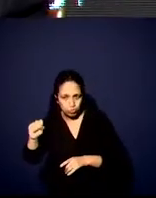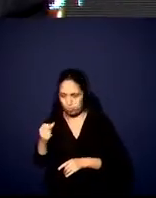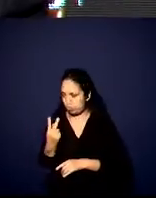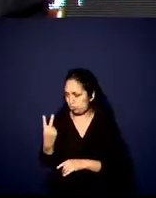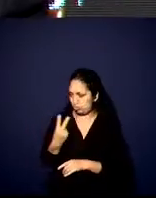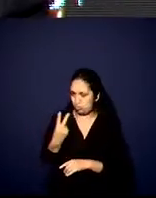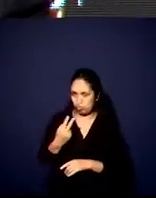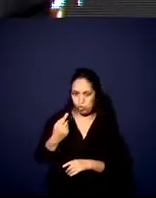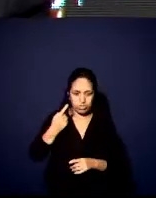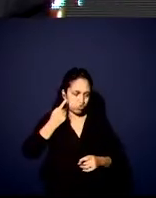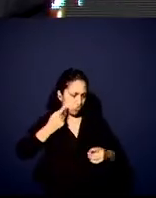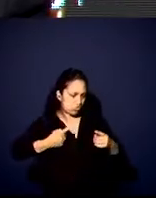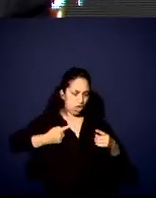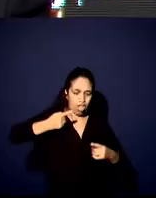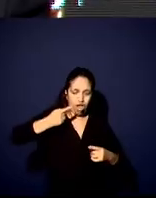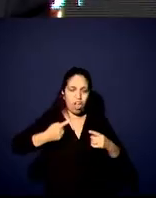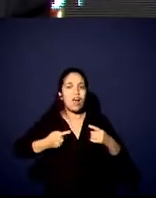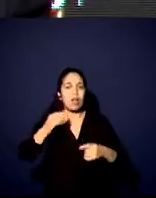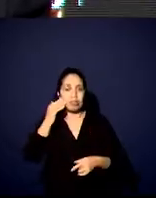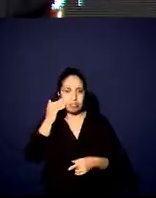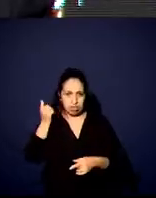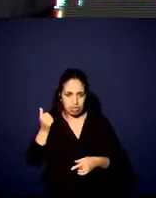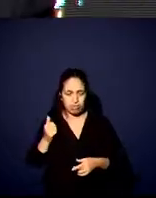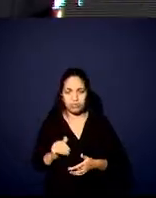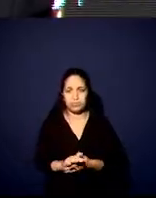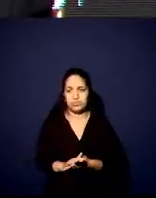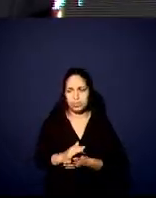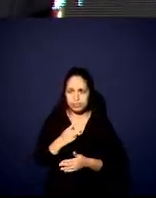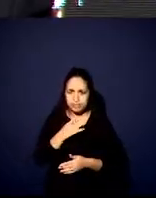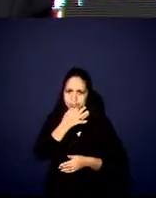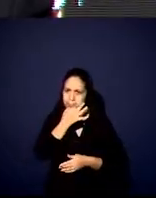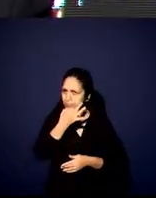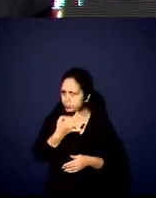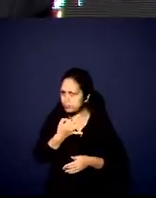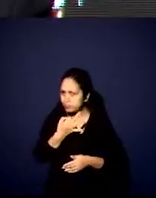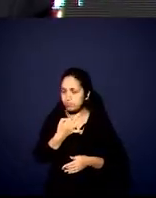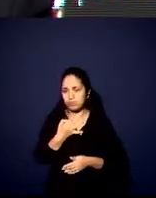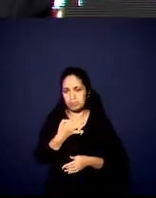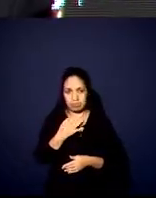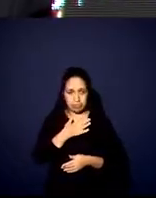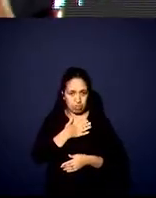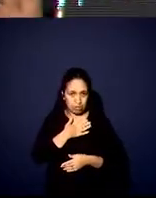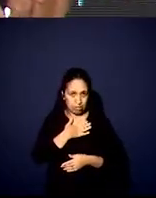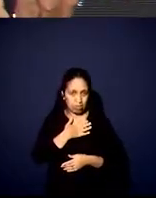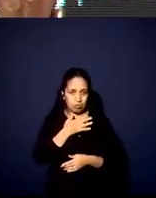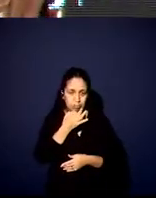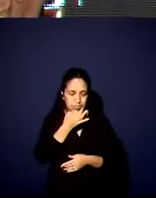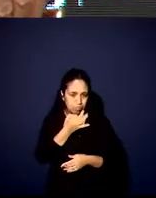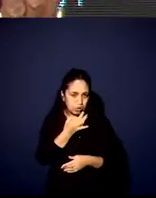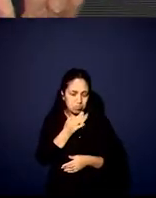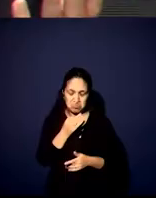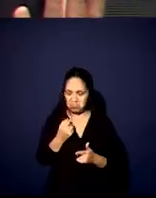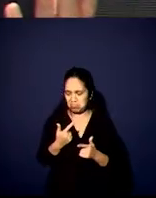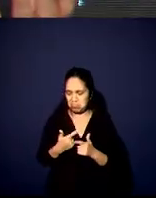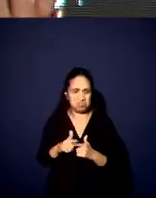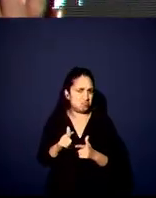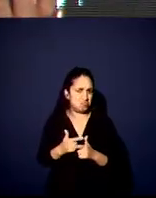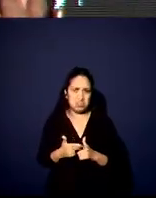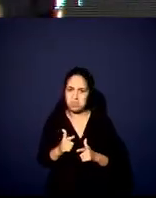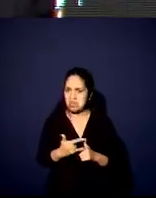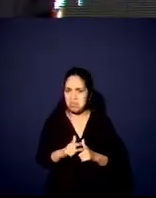vão saber dialogar e eu não tenho na minha visão nenhuma nenhum problema